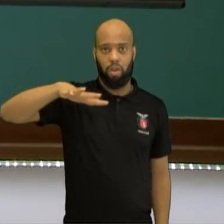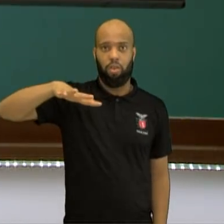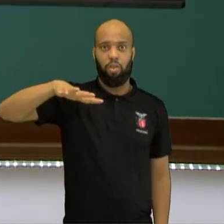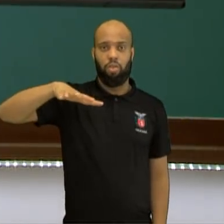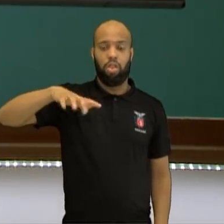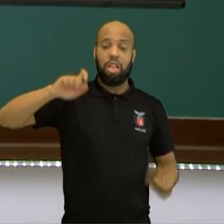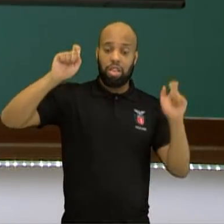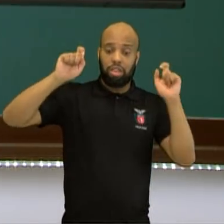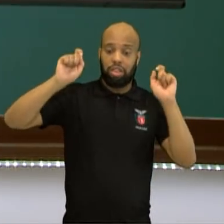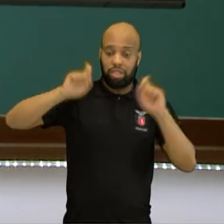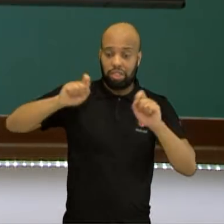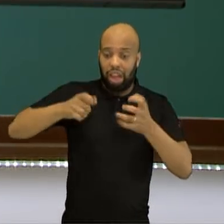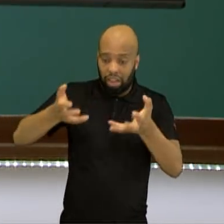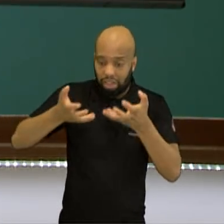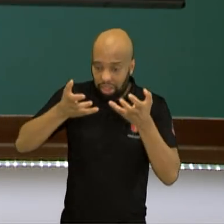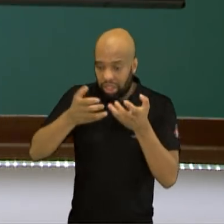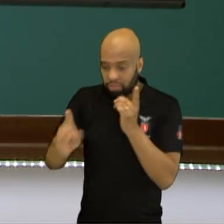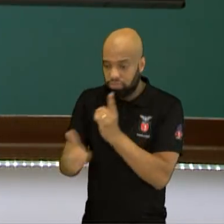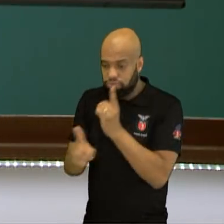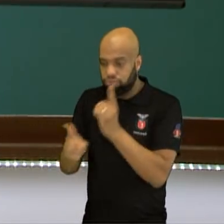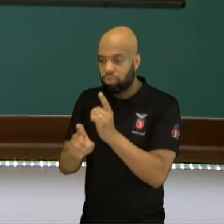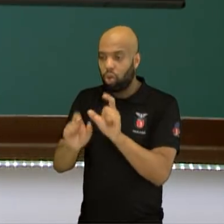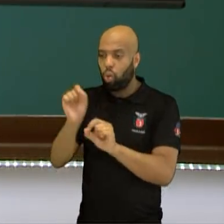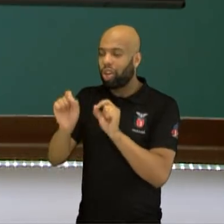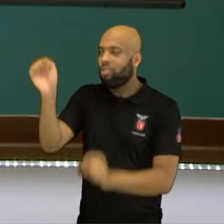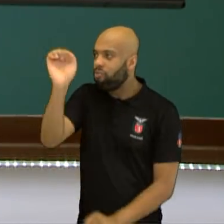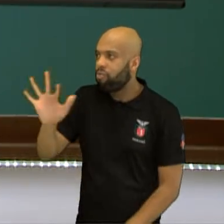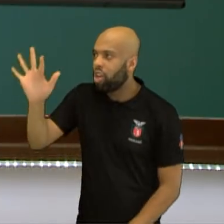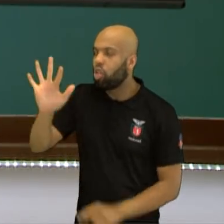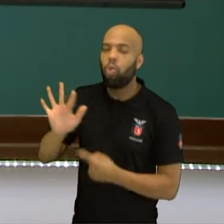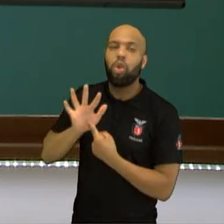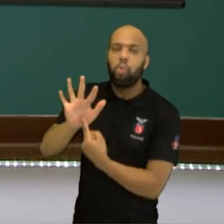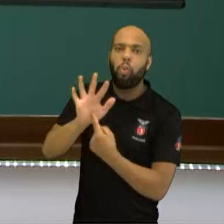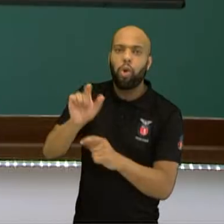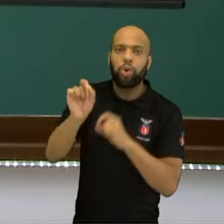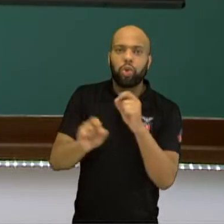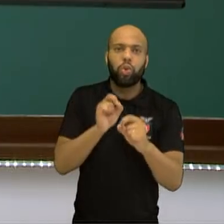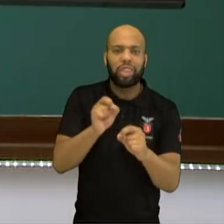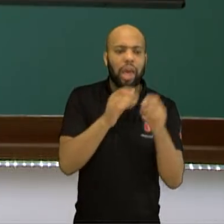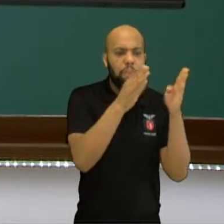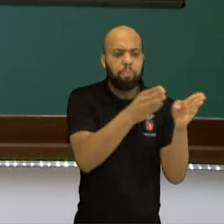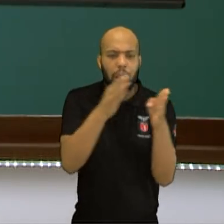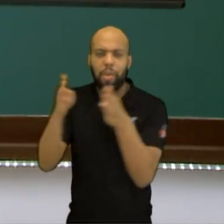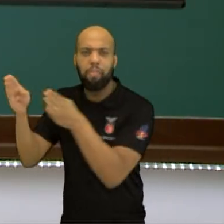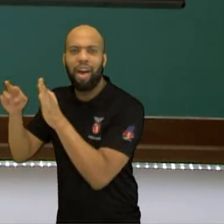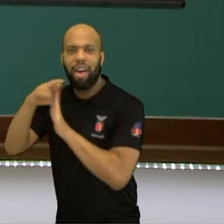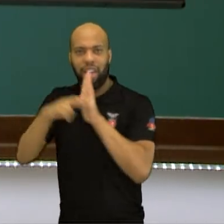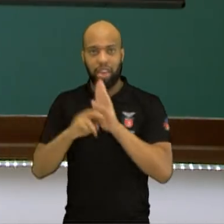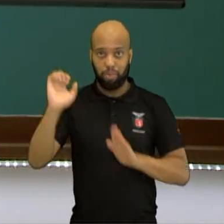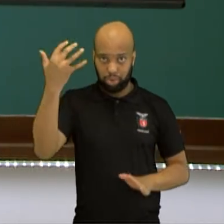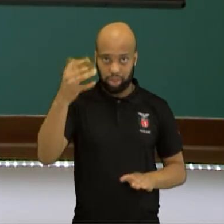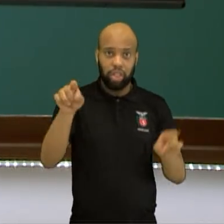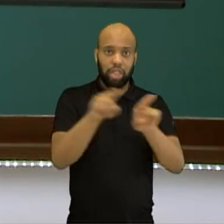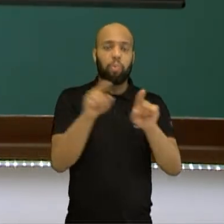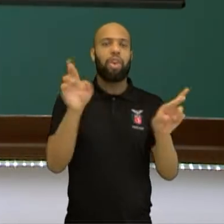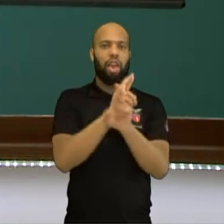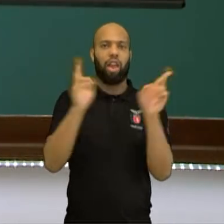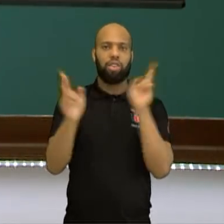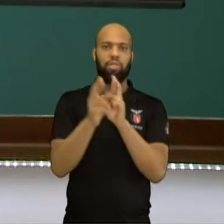generalizantes, que buscam descrever os fenômenos, demonstrando as suas regularidades e relações constantes.